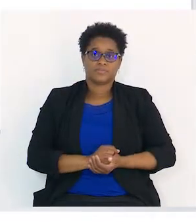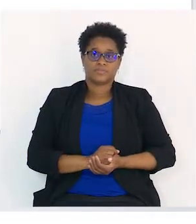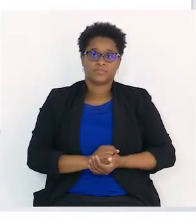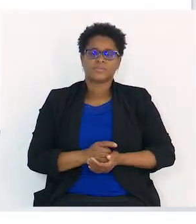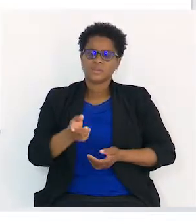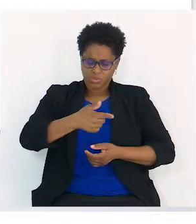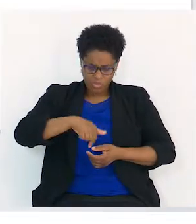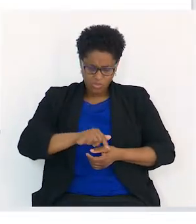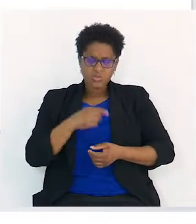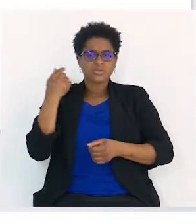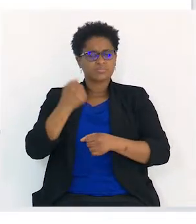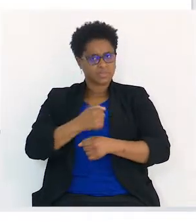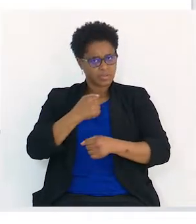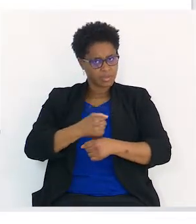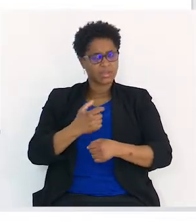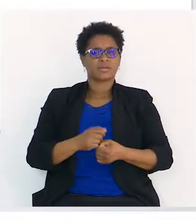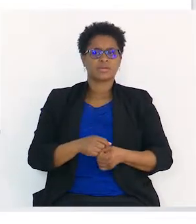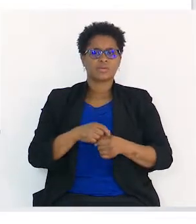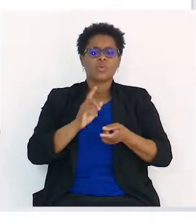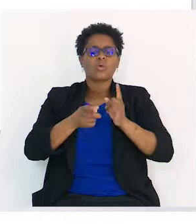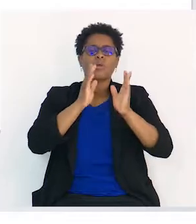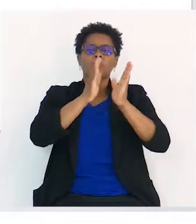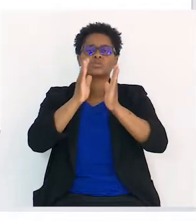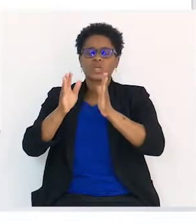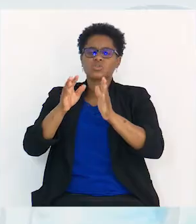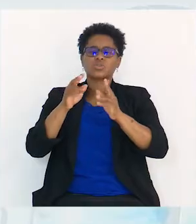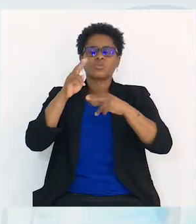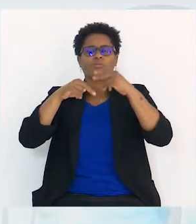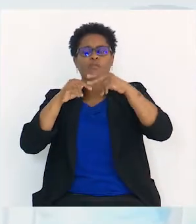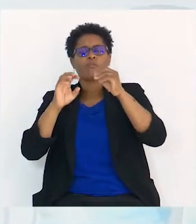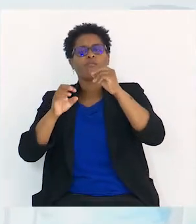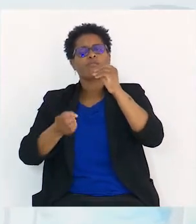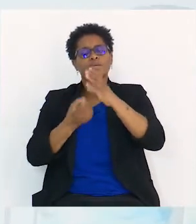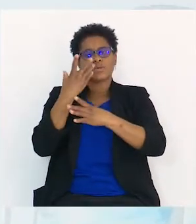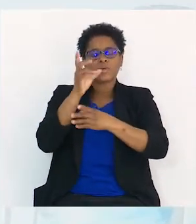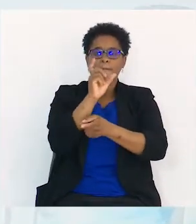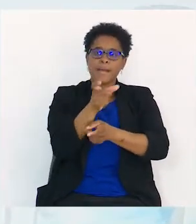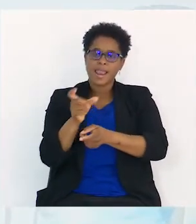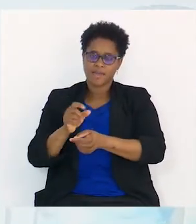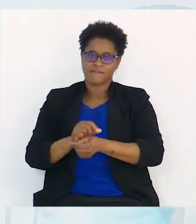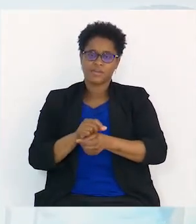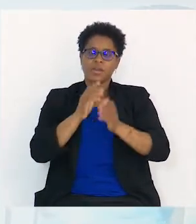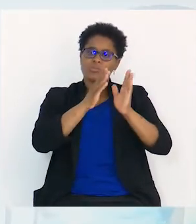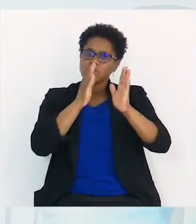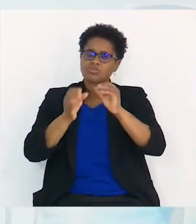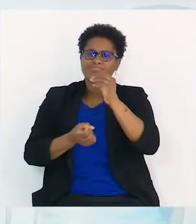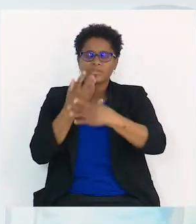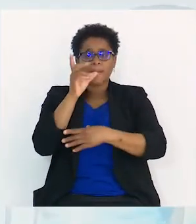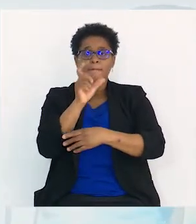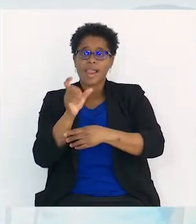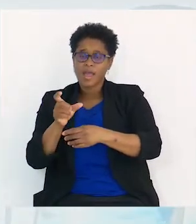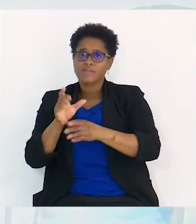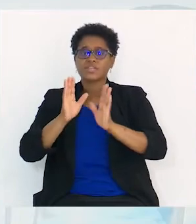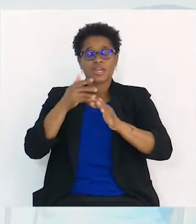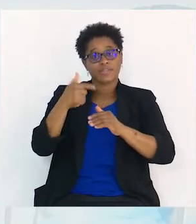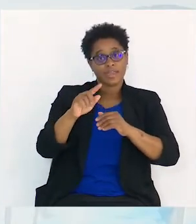Estamos a trabalhar aquilo que é o processo de formação de palavras, ok? Então, processo de formação de palavras, já temos a